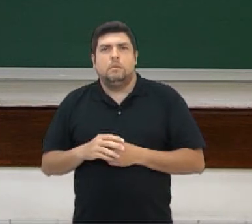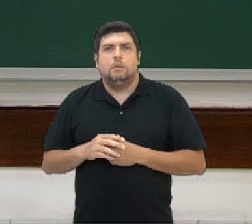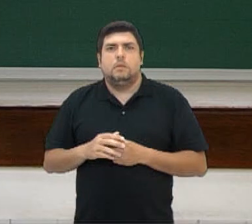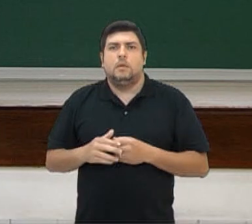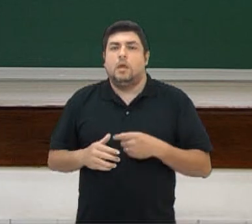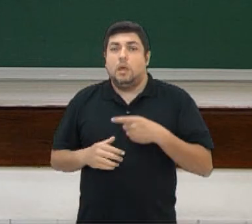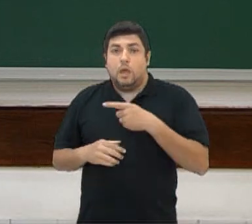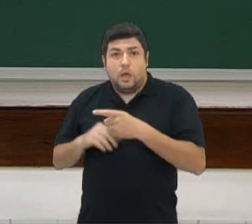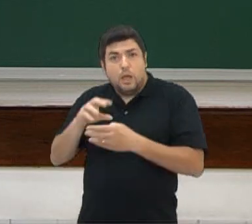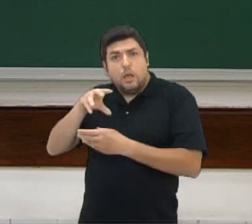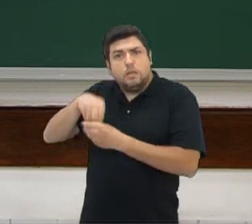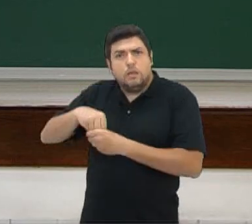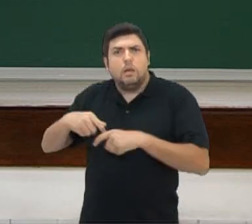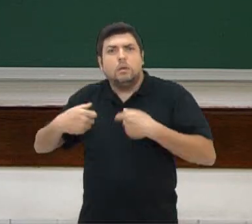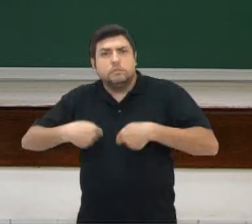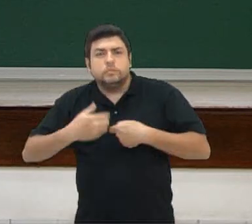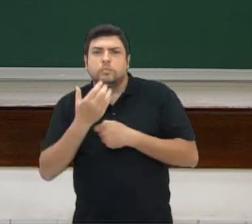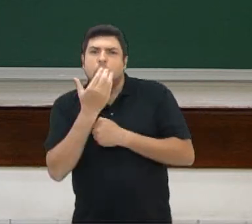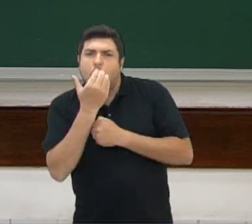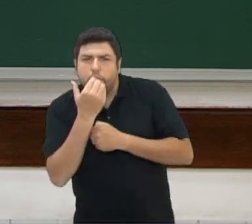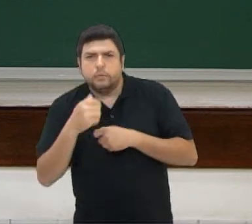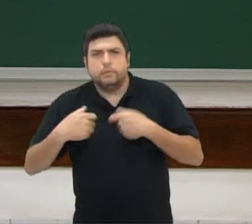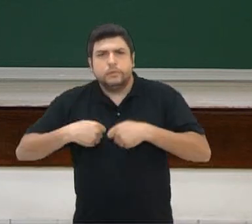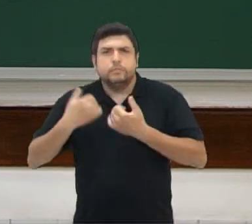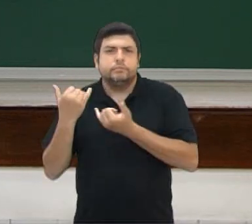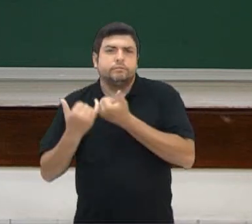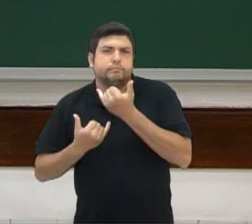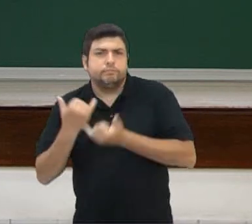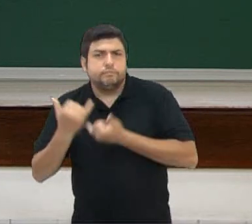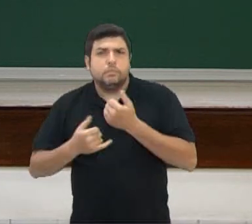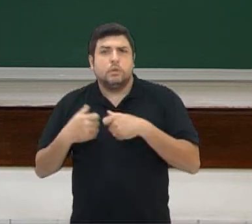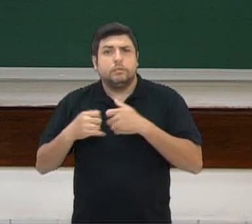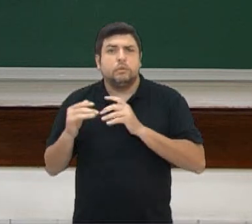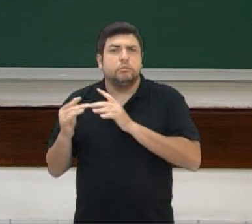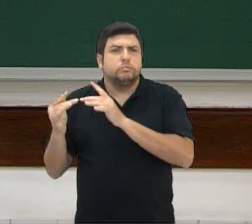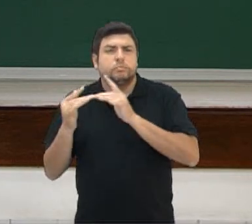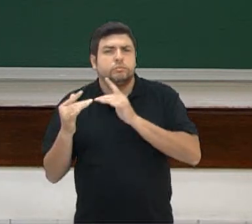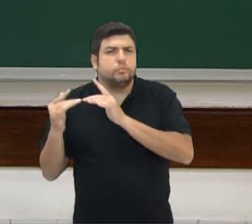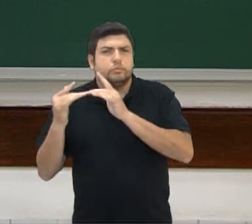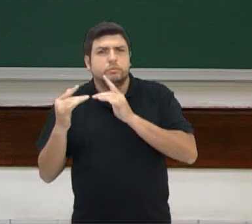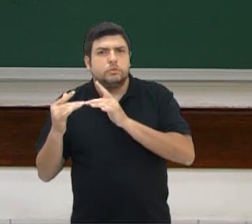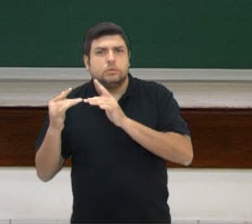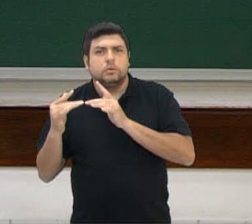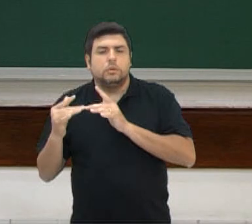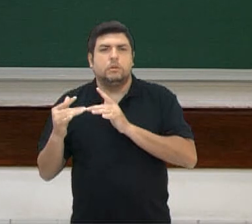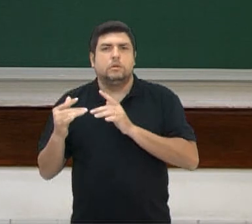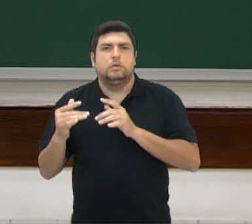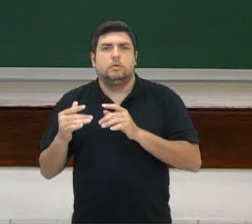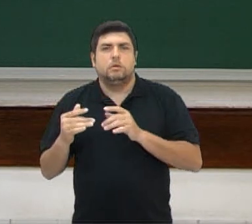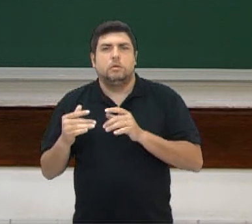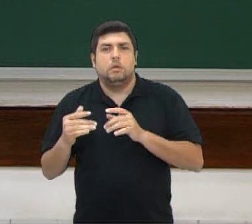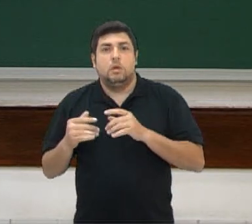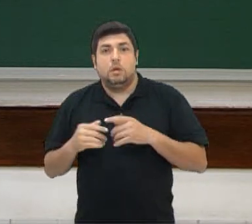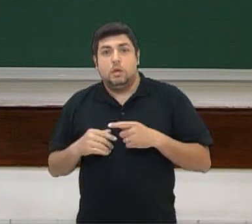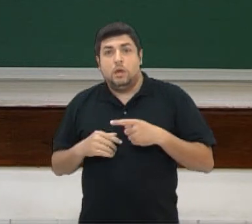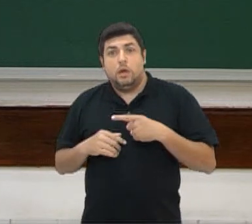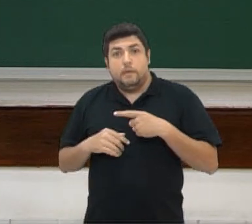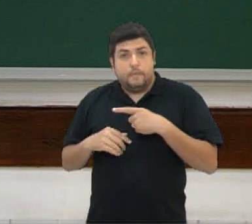ter que comer, ela vai ter que ter lazer, ela vai ter que se interagir, ter sociabilidade. Ela precisa,